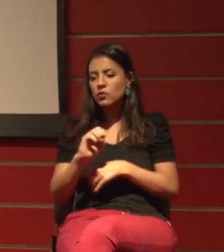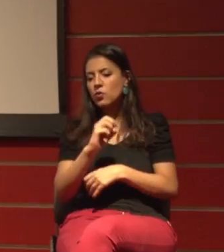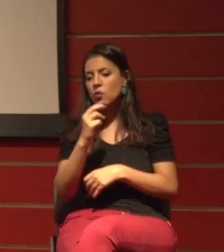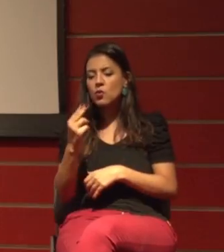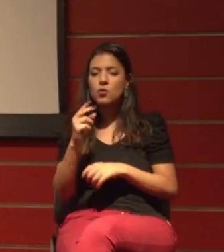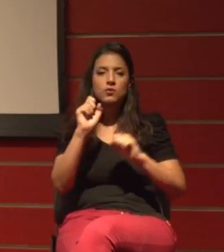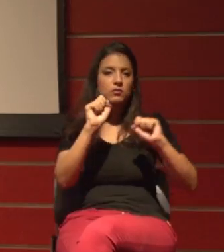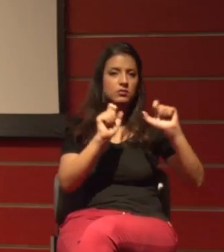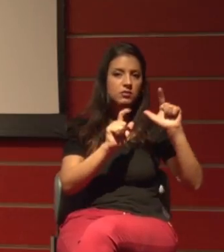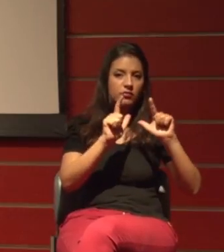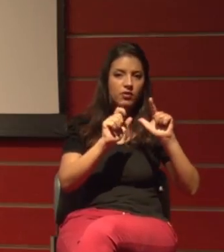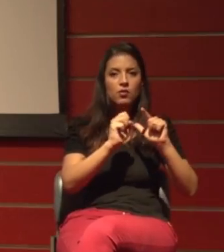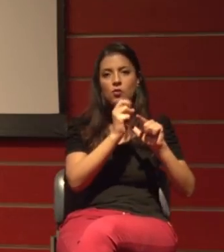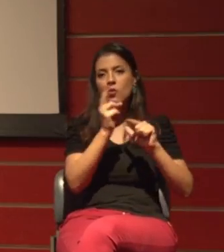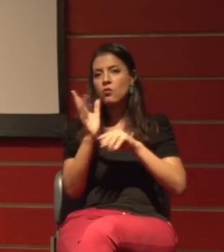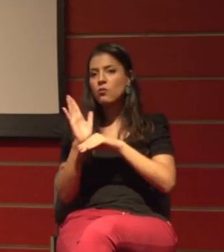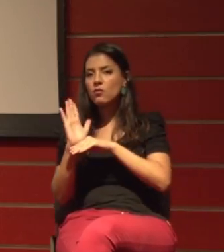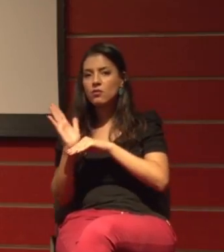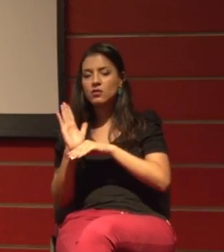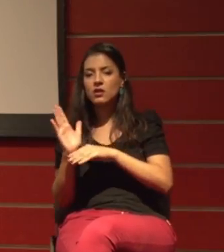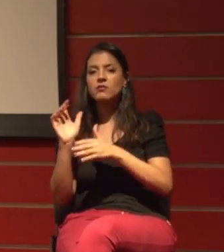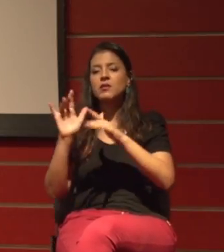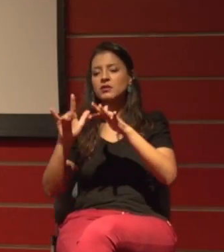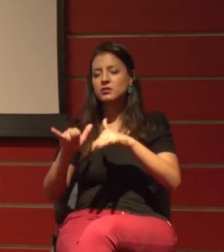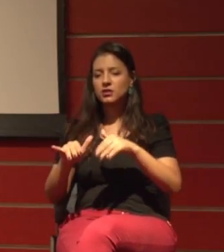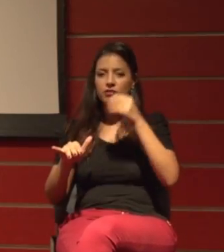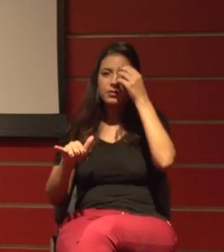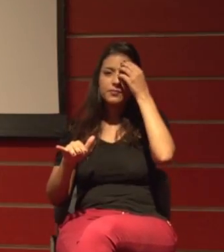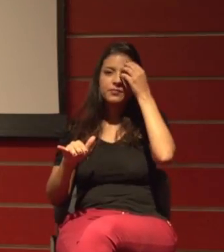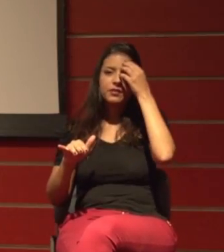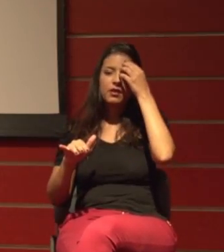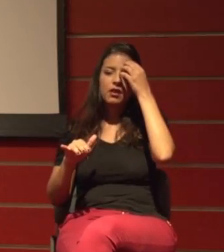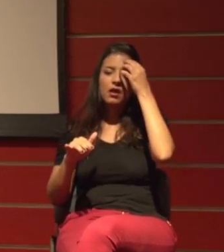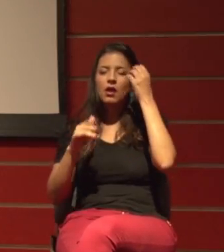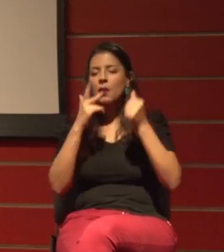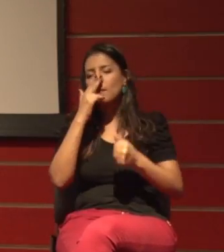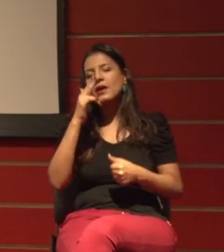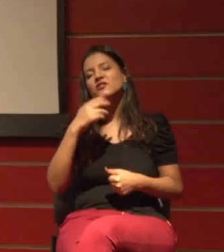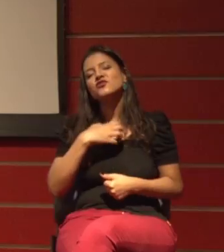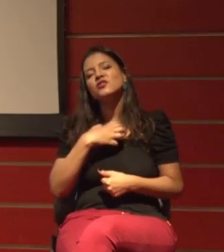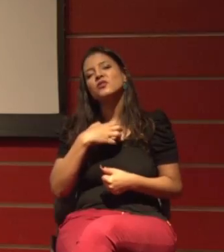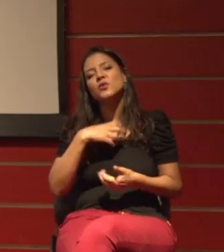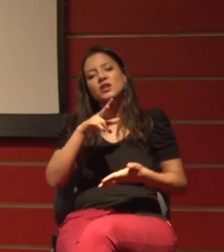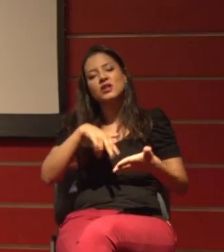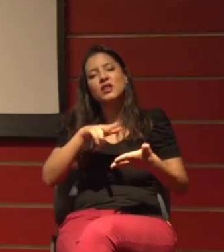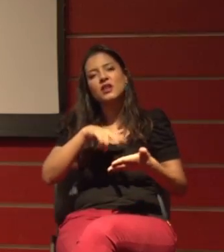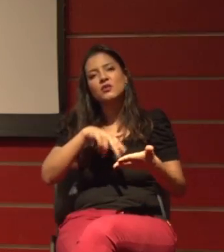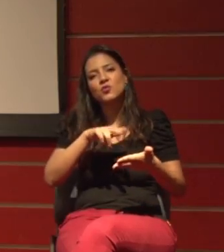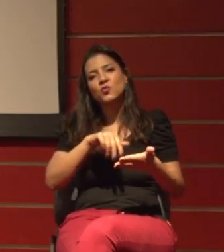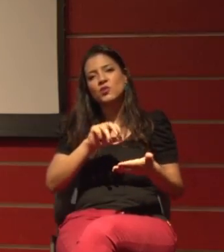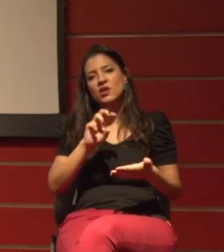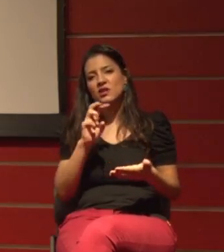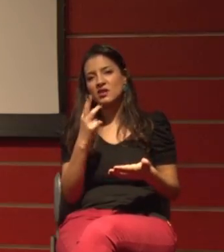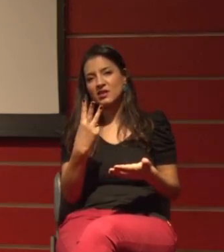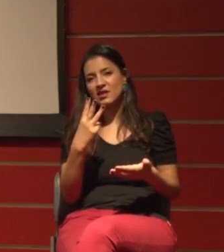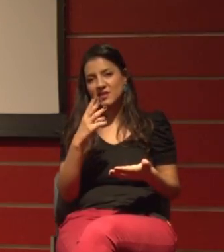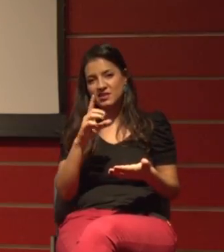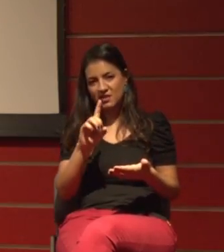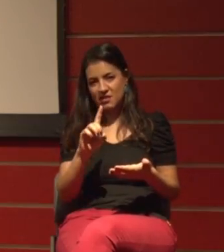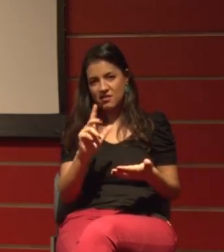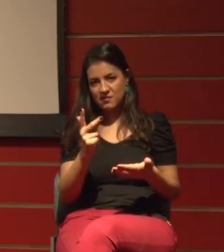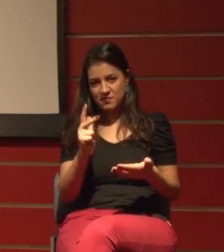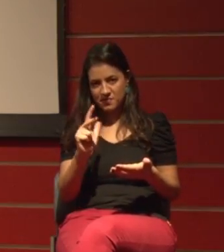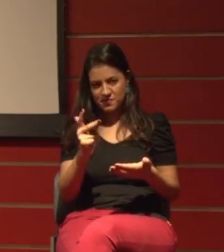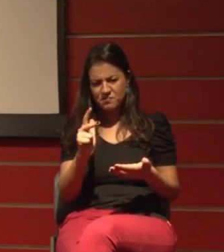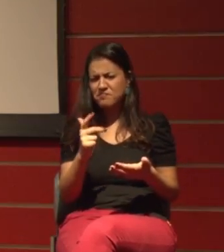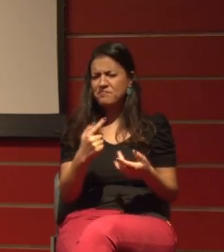ou para para cinema é algo meio como que fazer literatura 3D né Eh porque a gente Apesar